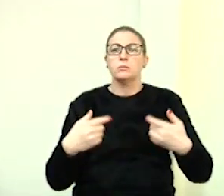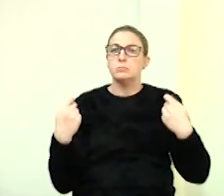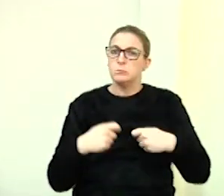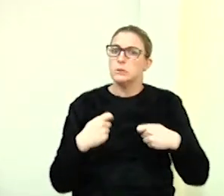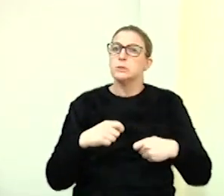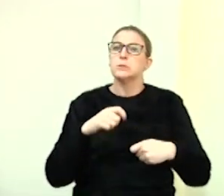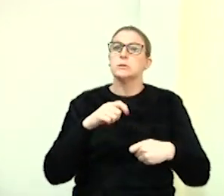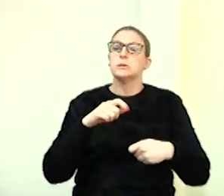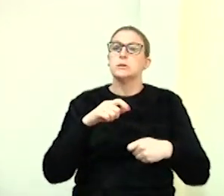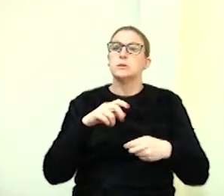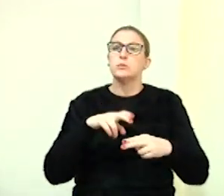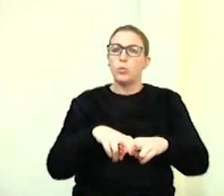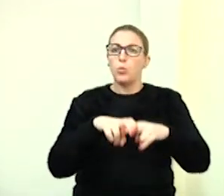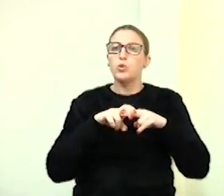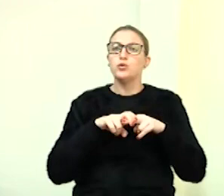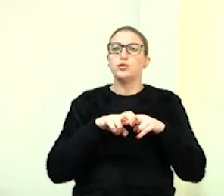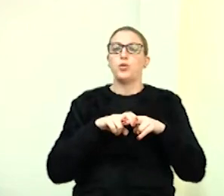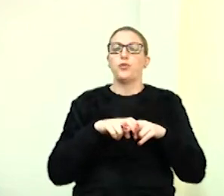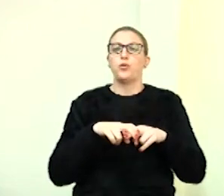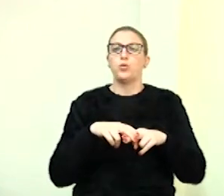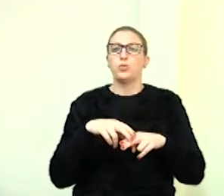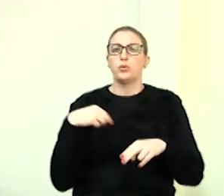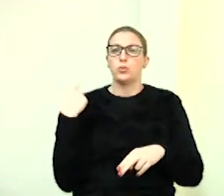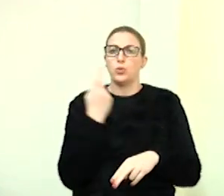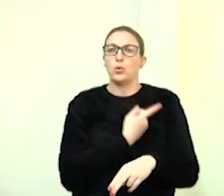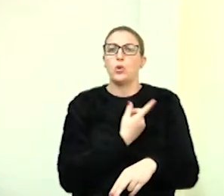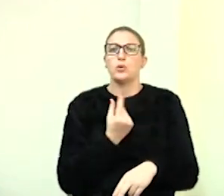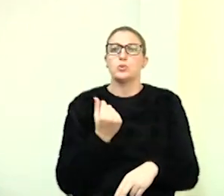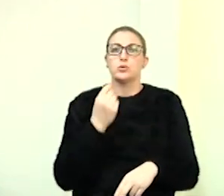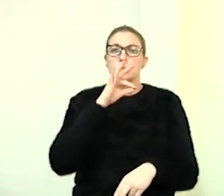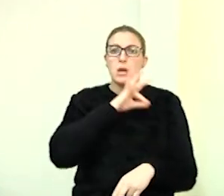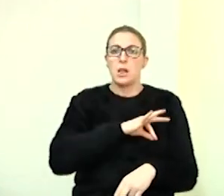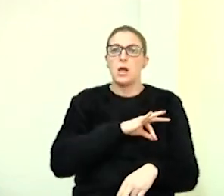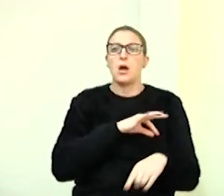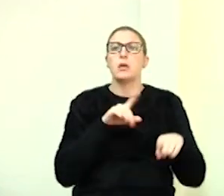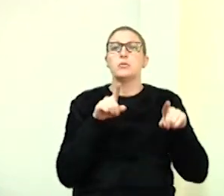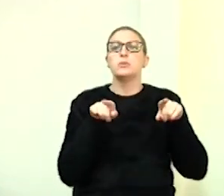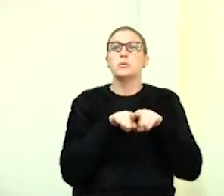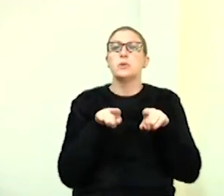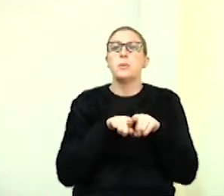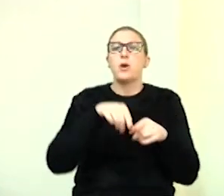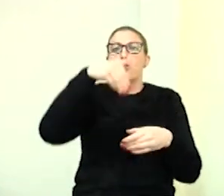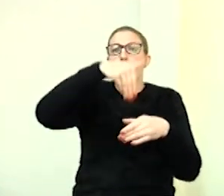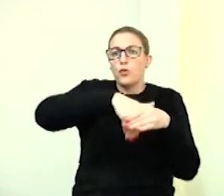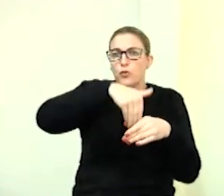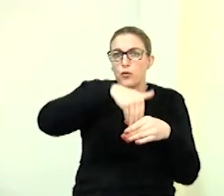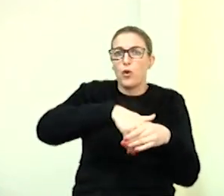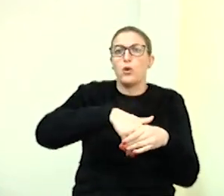e os votos dos quais nos botaram aqui. não acho justo